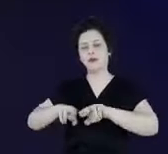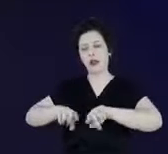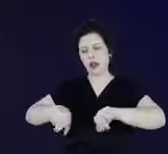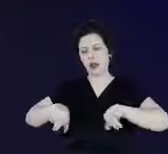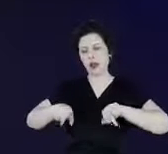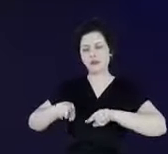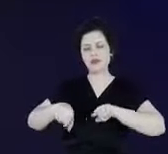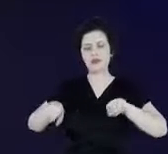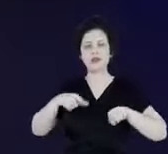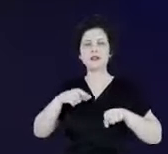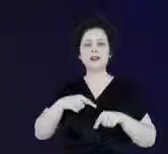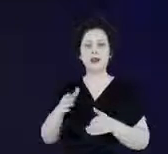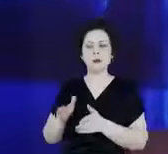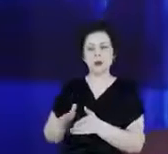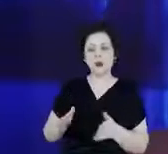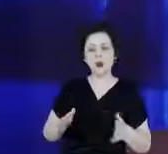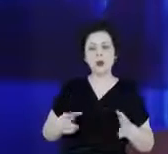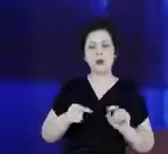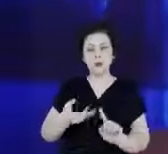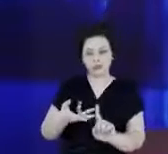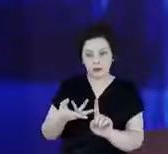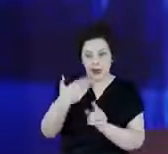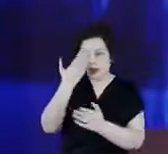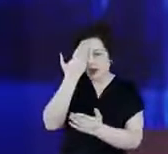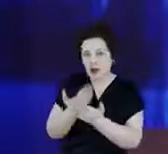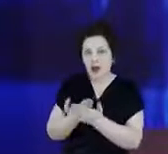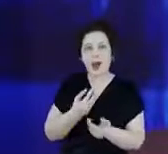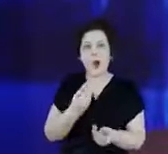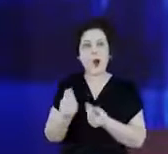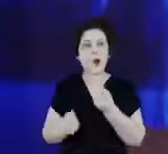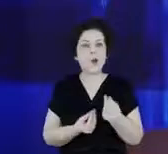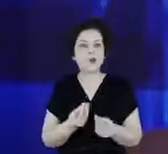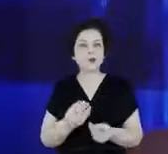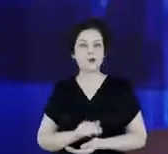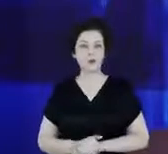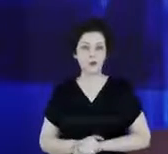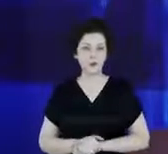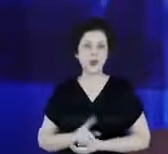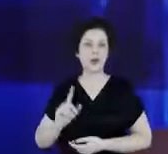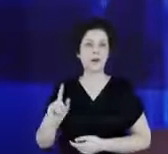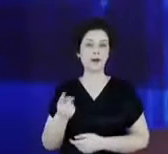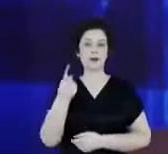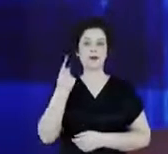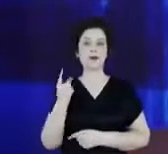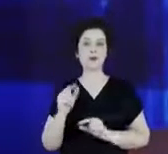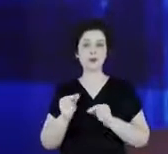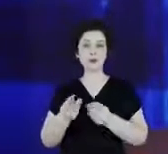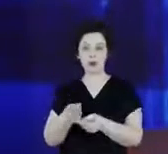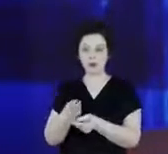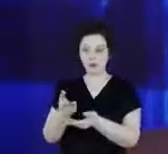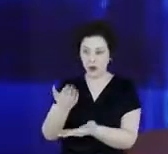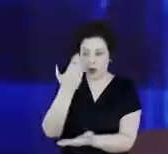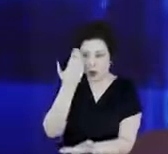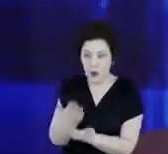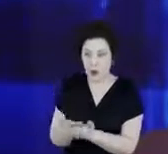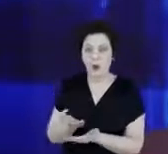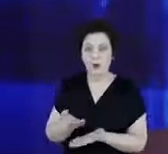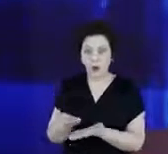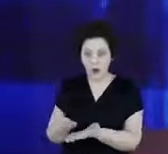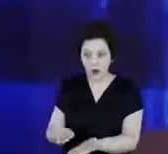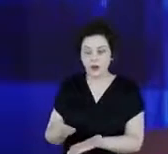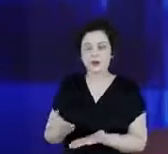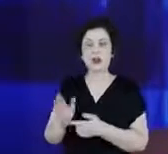vai ter um processo de convencimento né mas como é que você trabalha isso fazer primeiro realmente oferecer confiança e